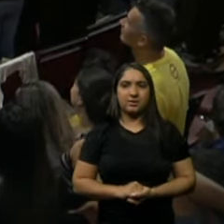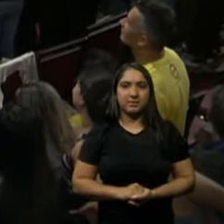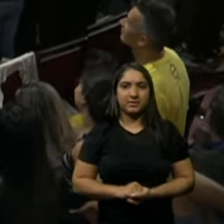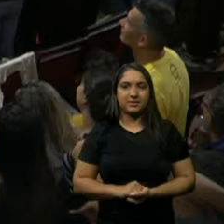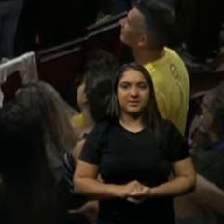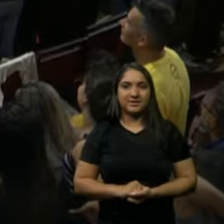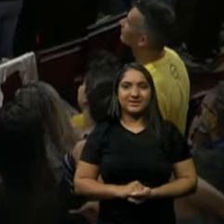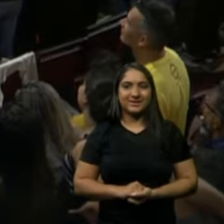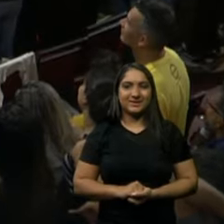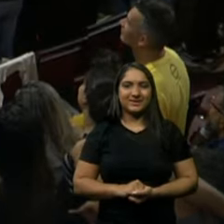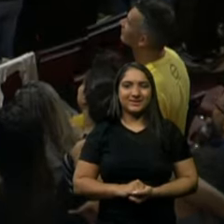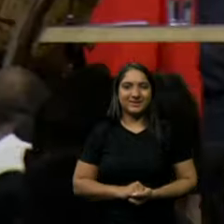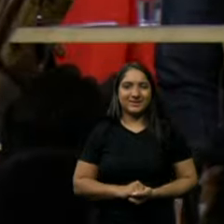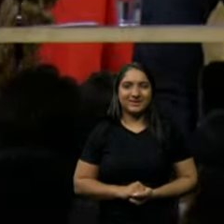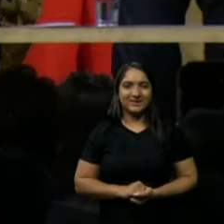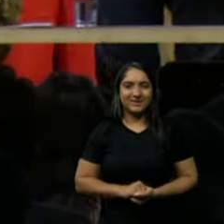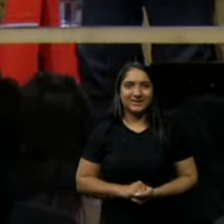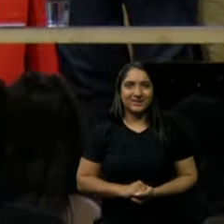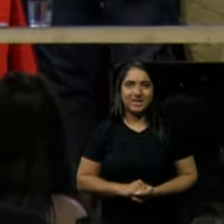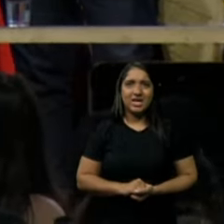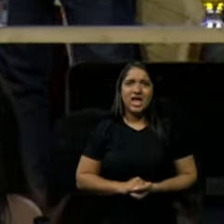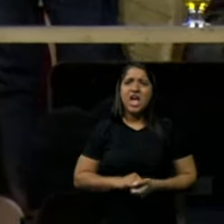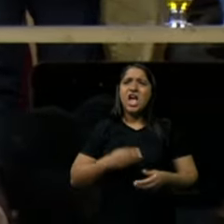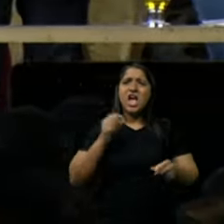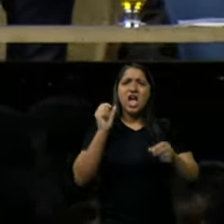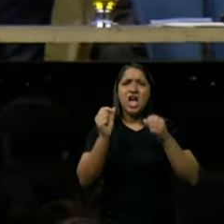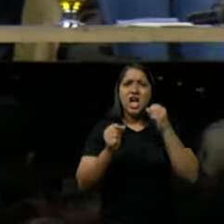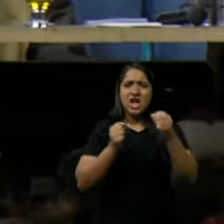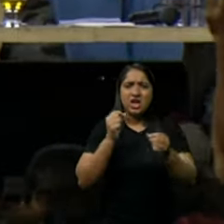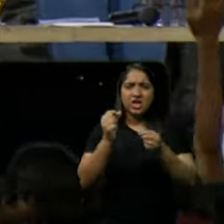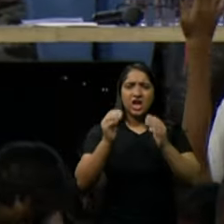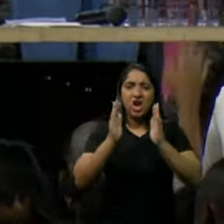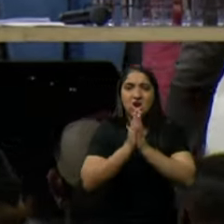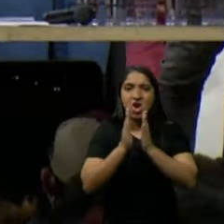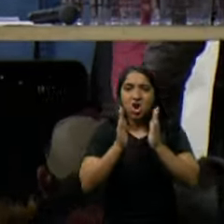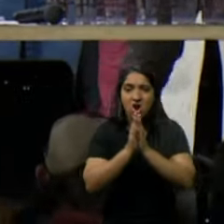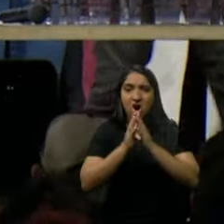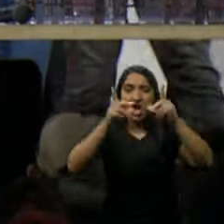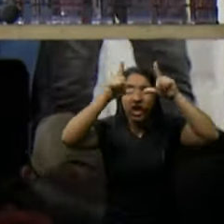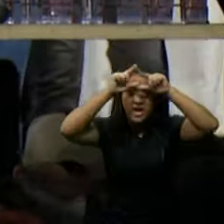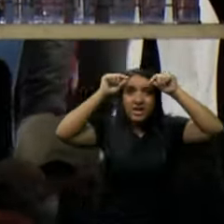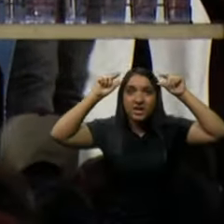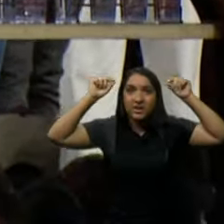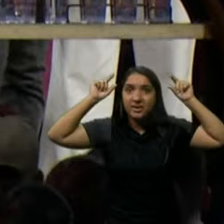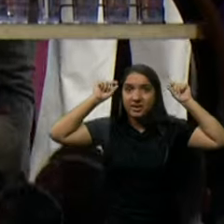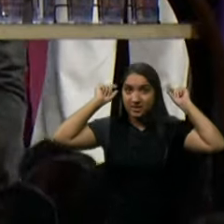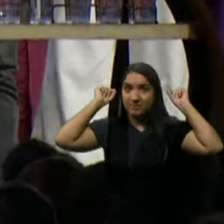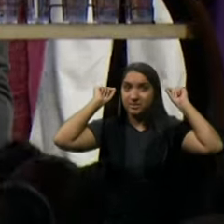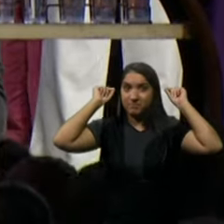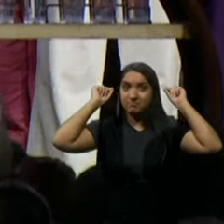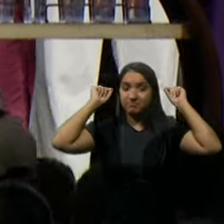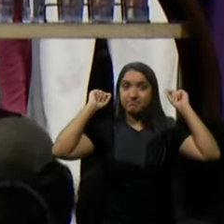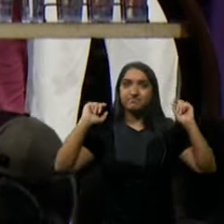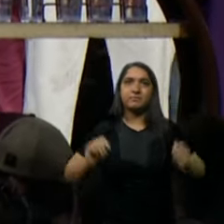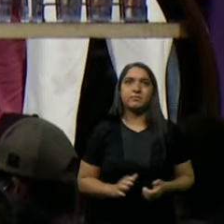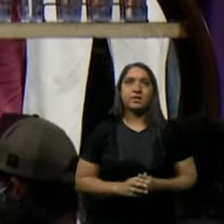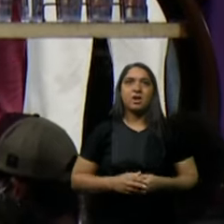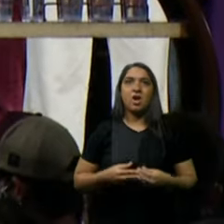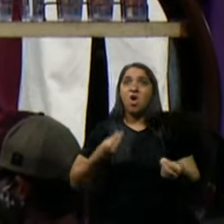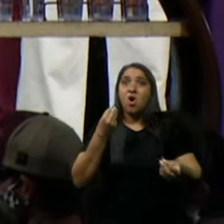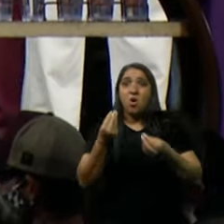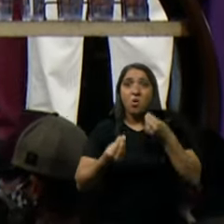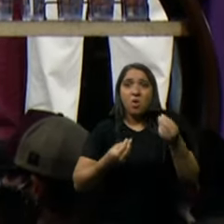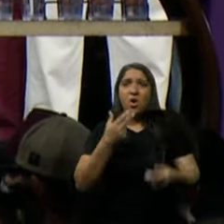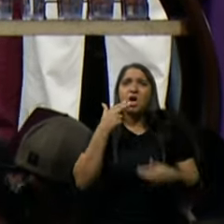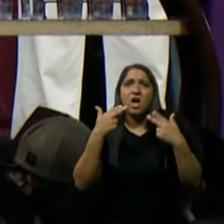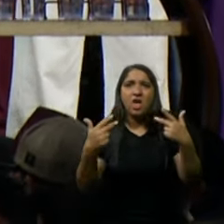o e qualquer tem que hora em grego aqui que ele falou que tão vem vem olhar em grego qual o mais lindo aqui